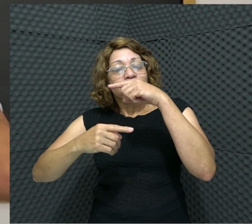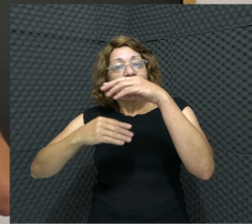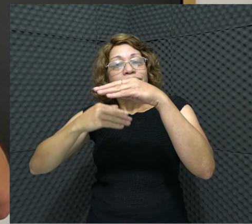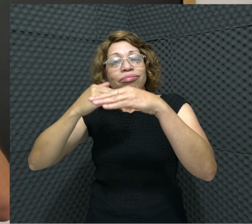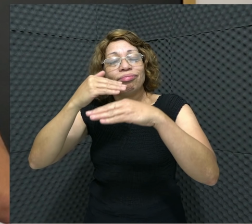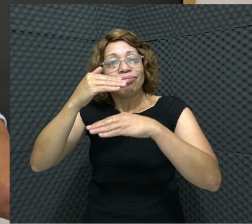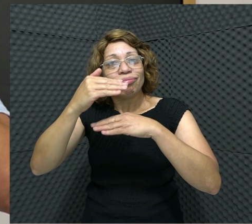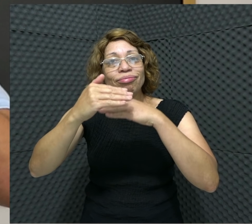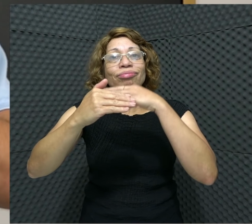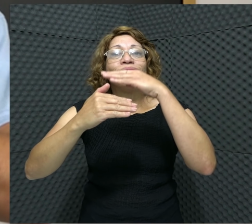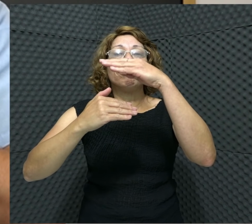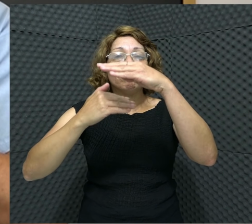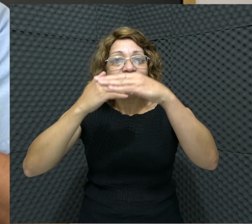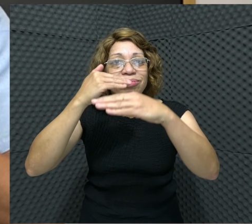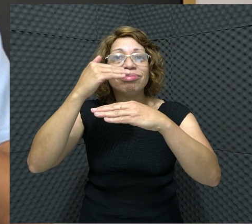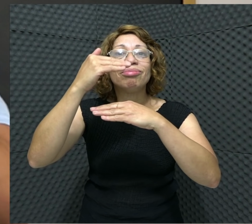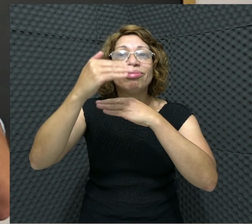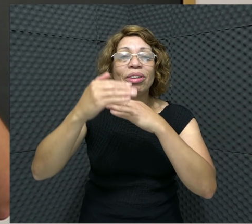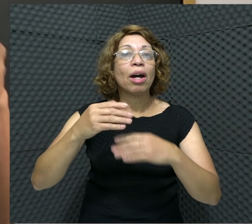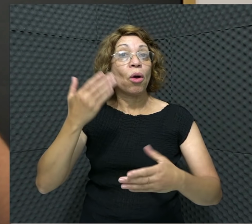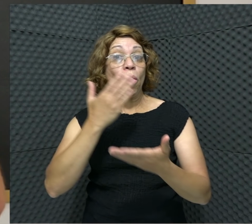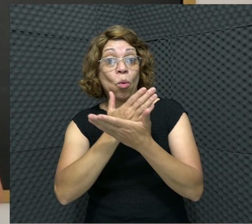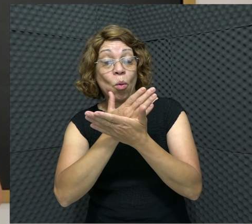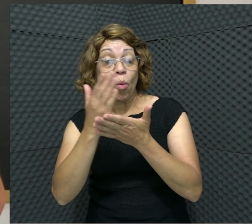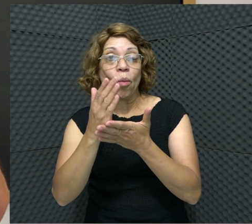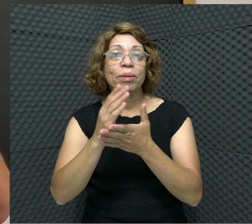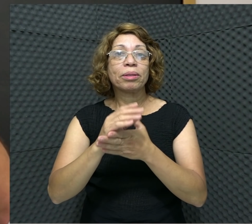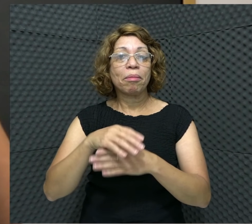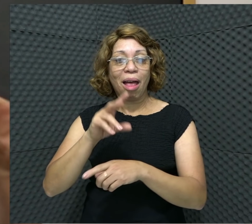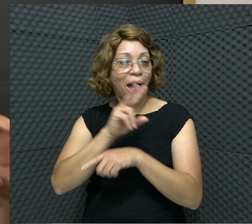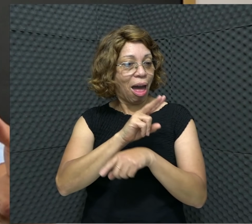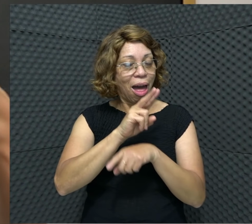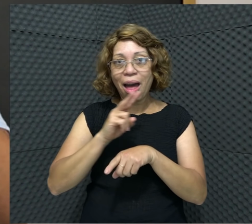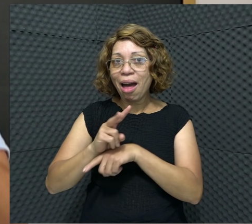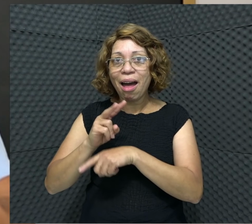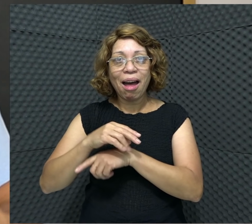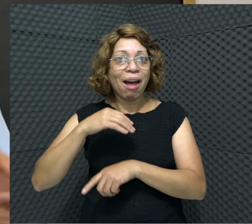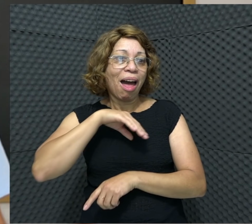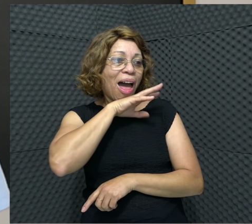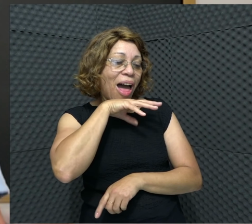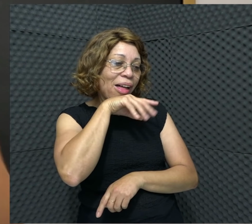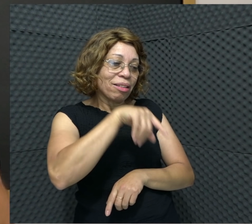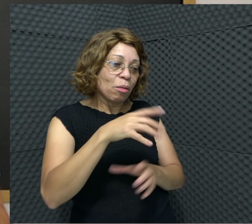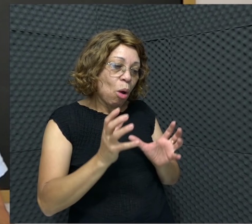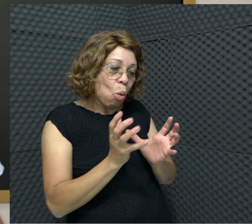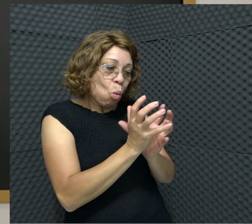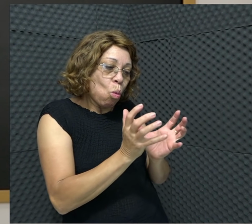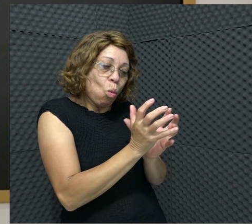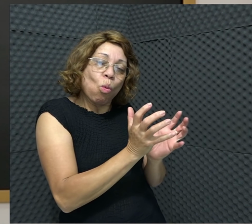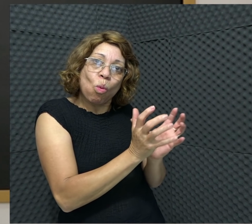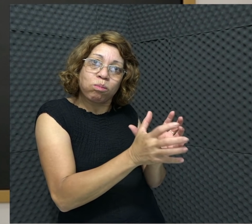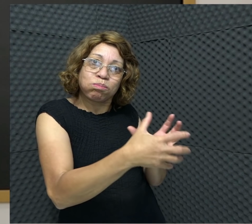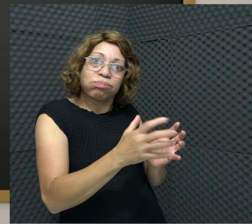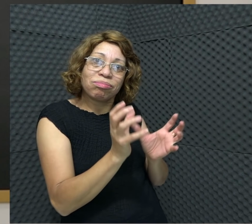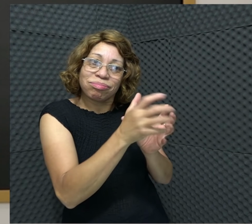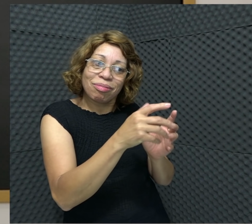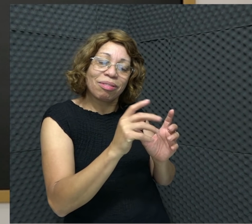foi evoluindo, nós passamos a criar esses animais em grupo, passamos a viver em